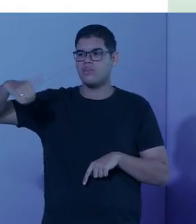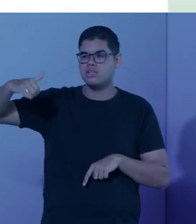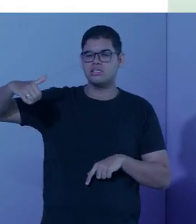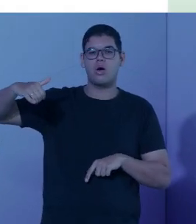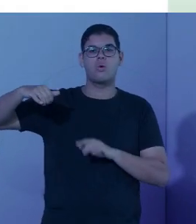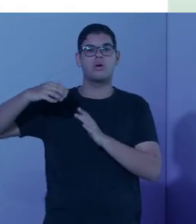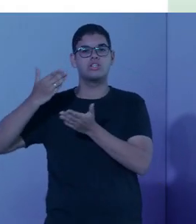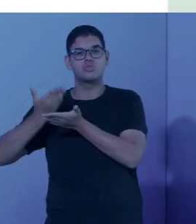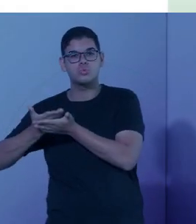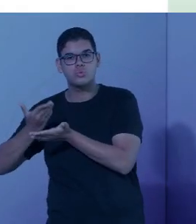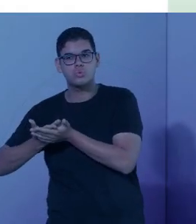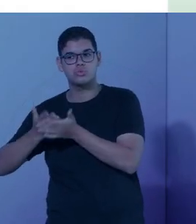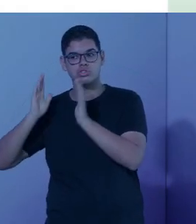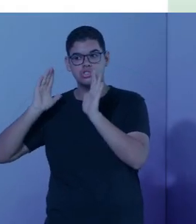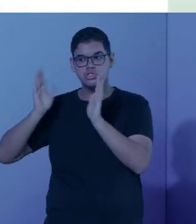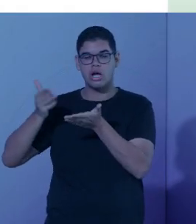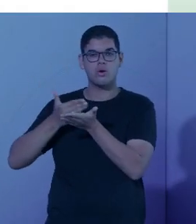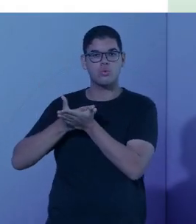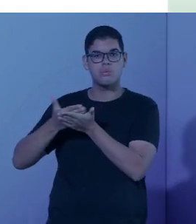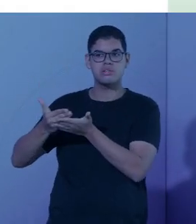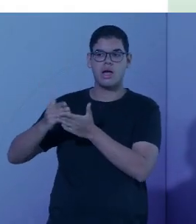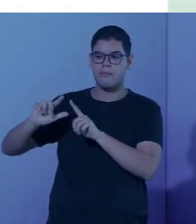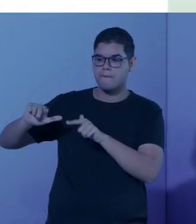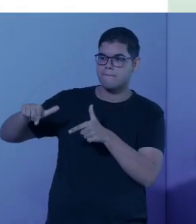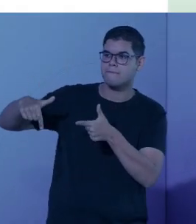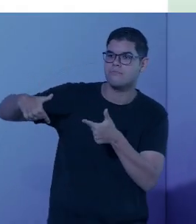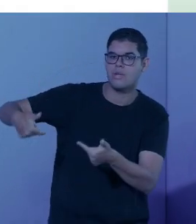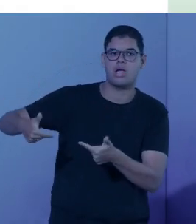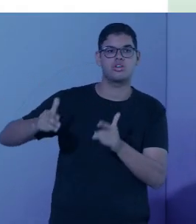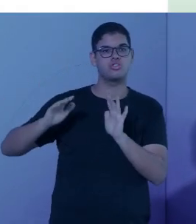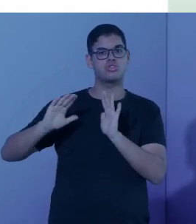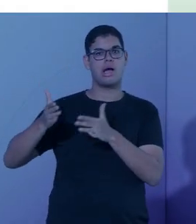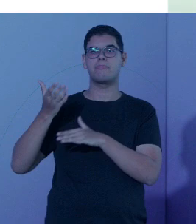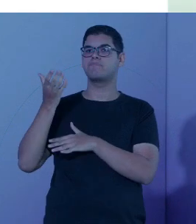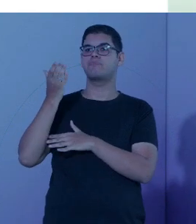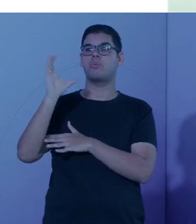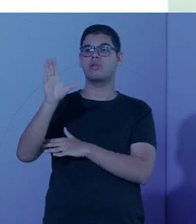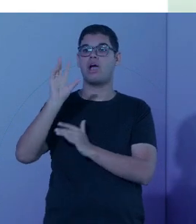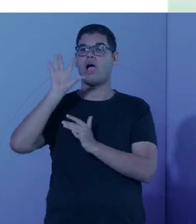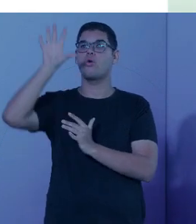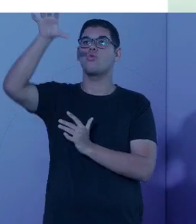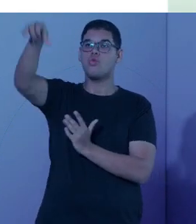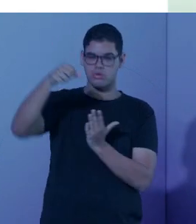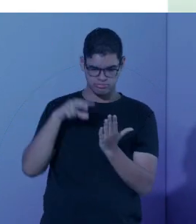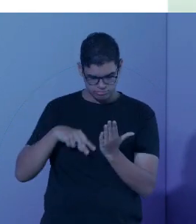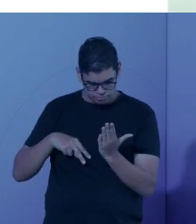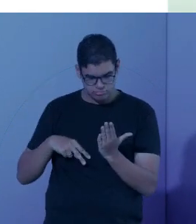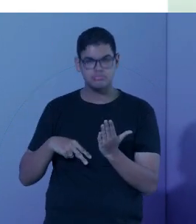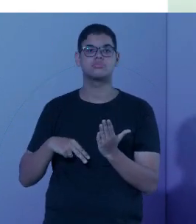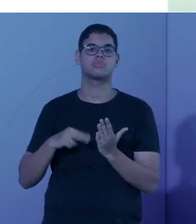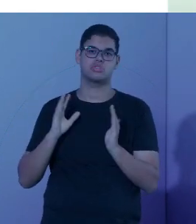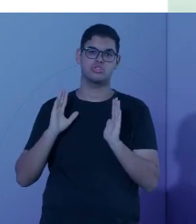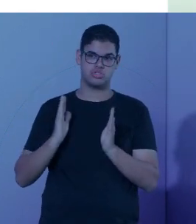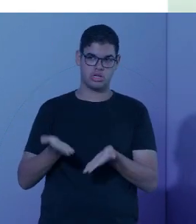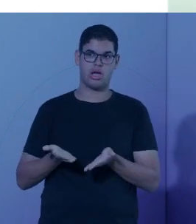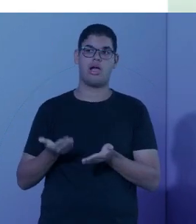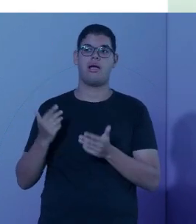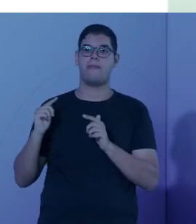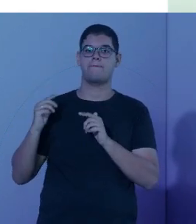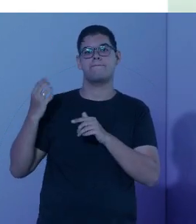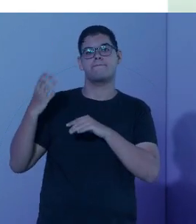tinham sido anteriormente publicados sobre fases dessa etapa. Tem um vídeo com